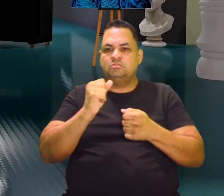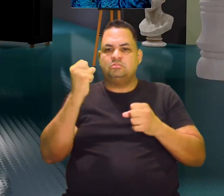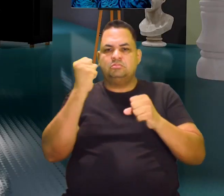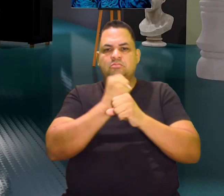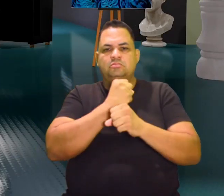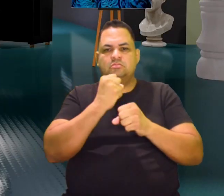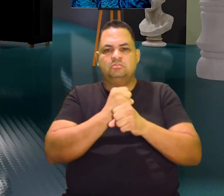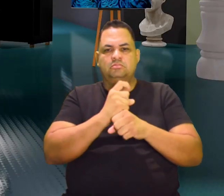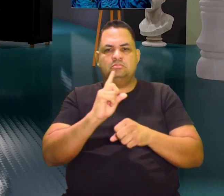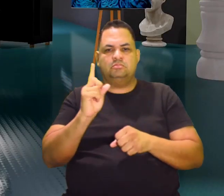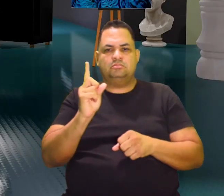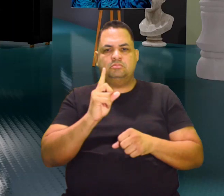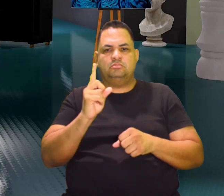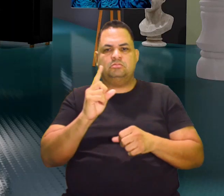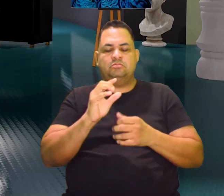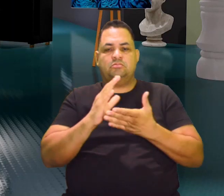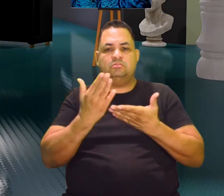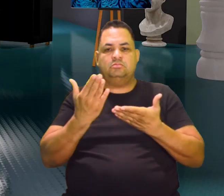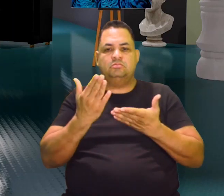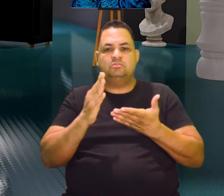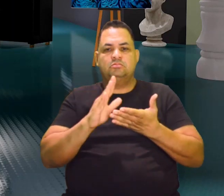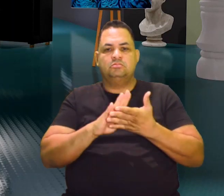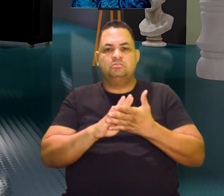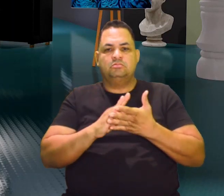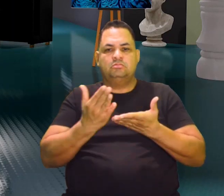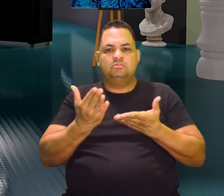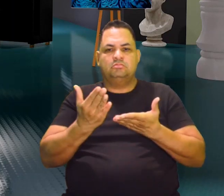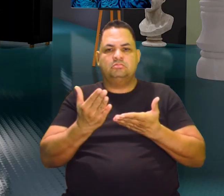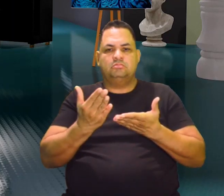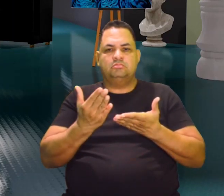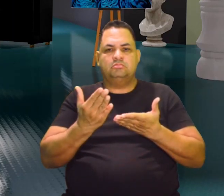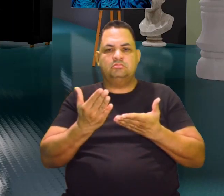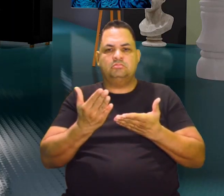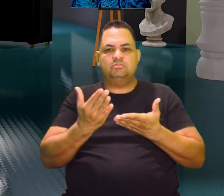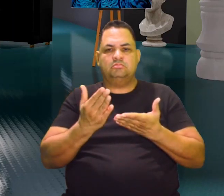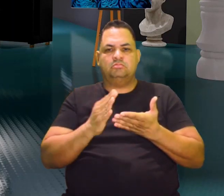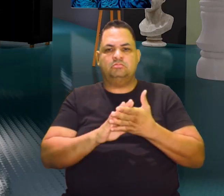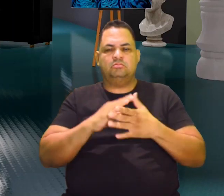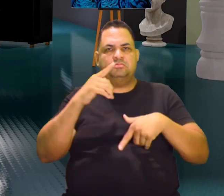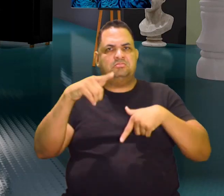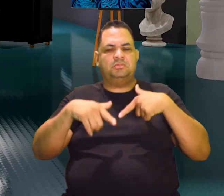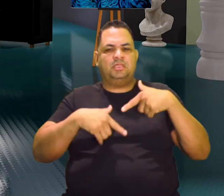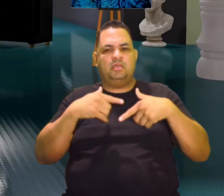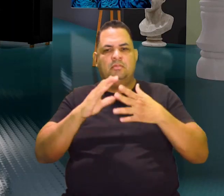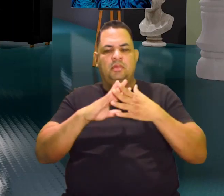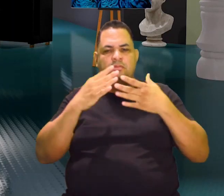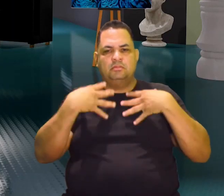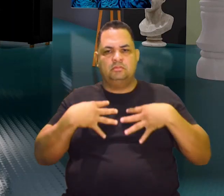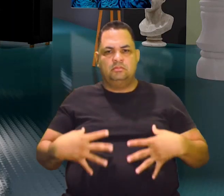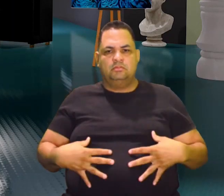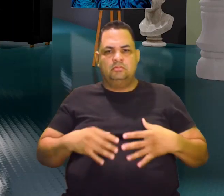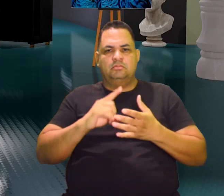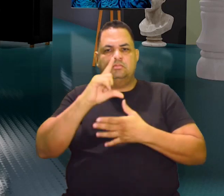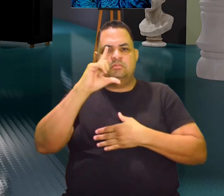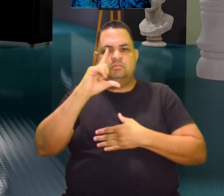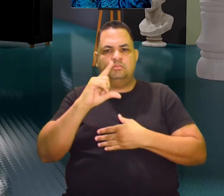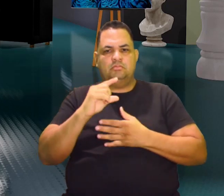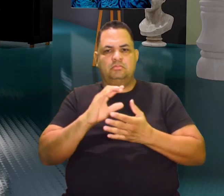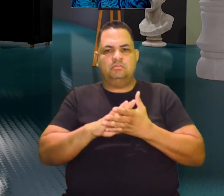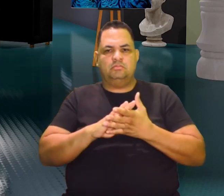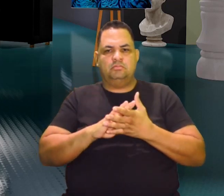que não foram feitas assim, né, com mão de obra humana, com pouca mão de obra humana.